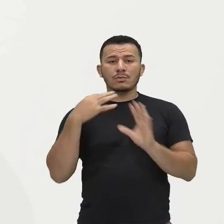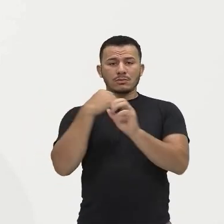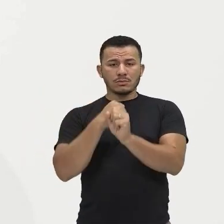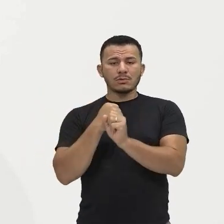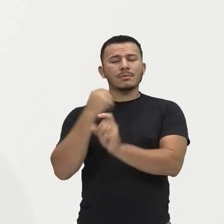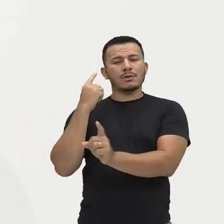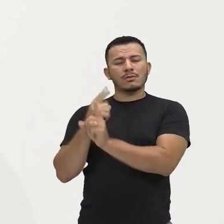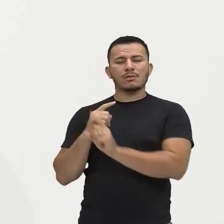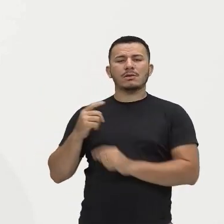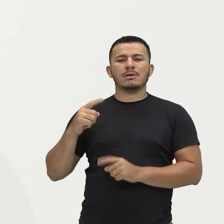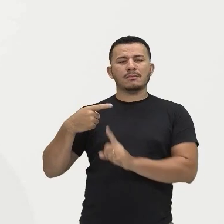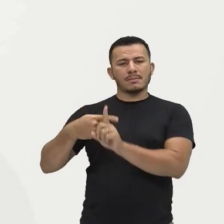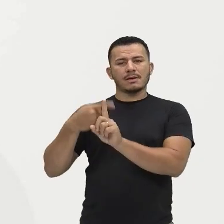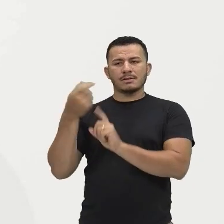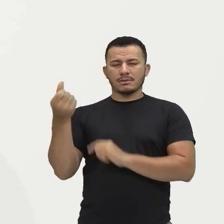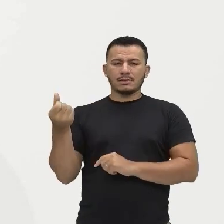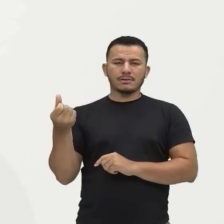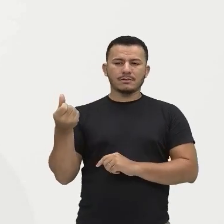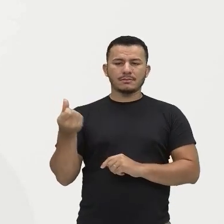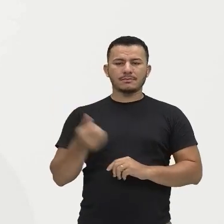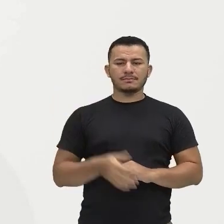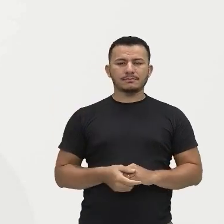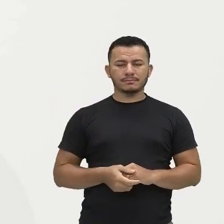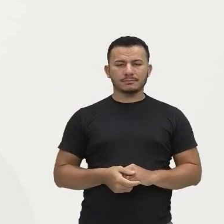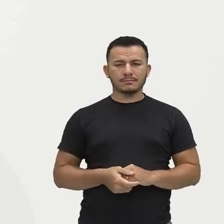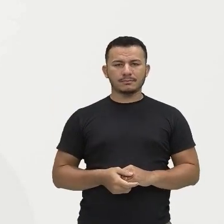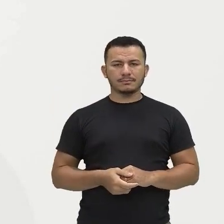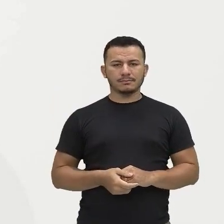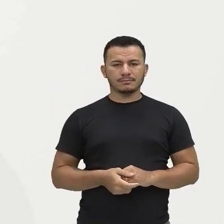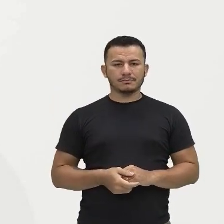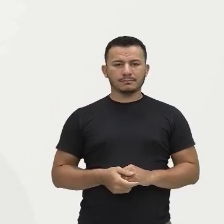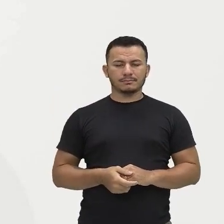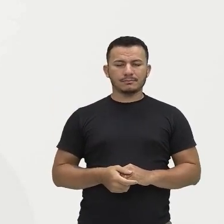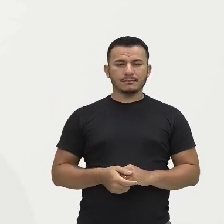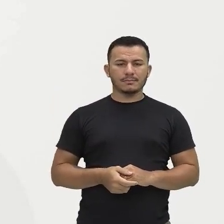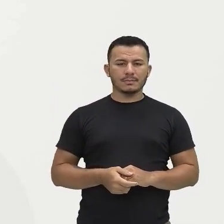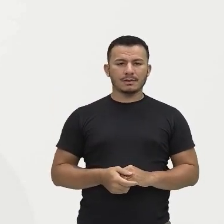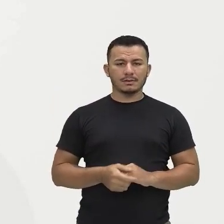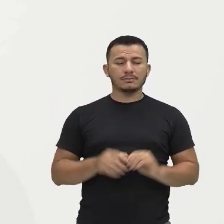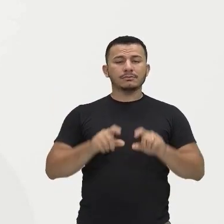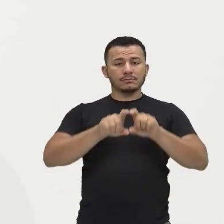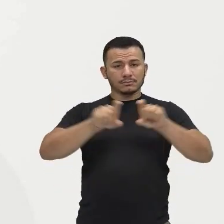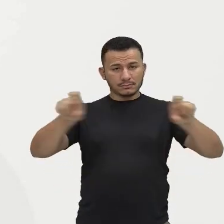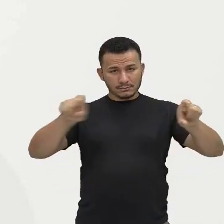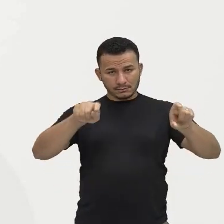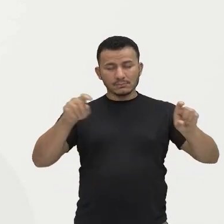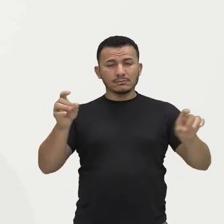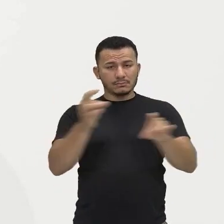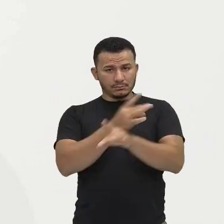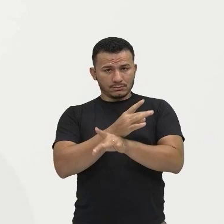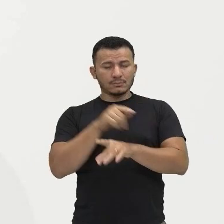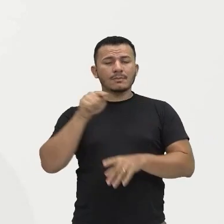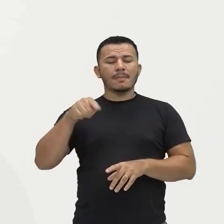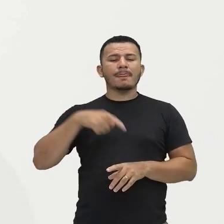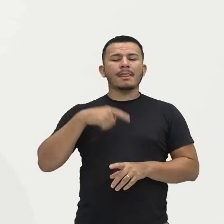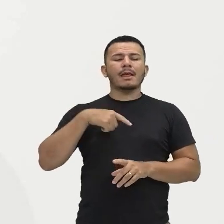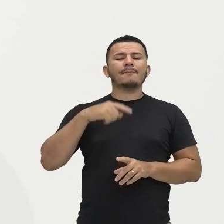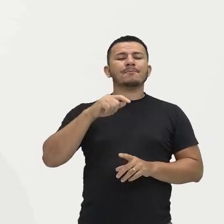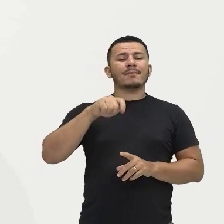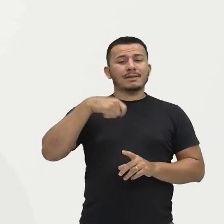a mais 6. Beleza? Fechando aqui, nesse caso, como os sinais